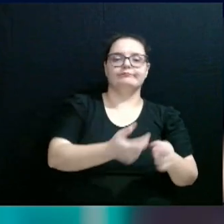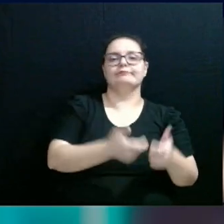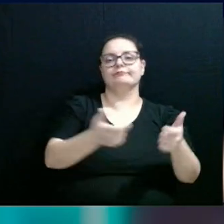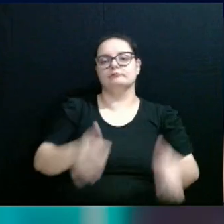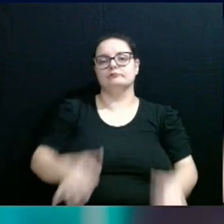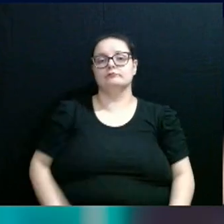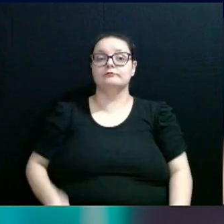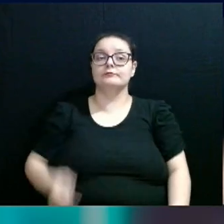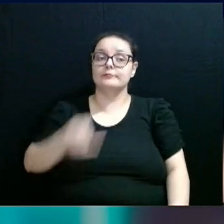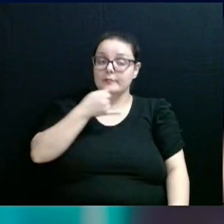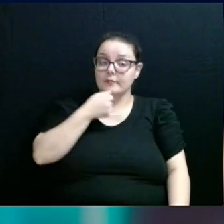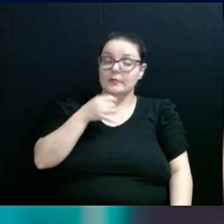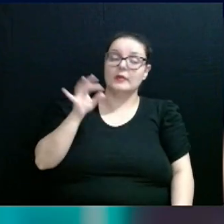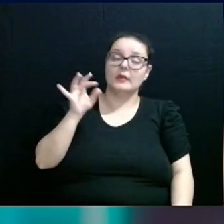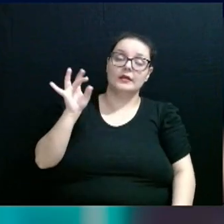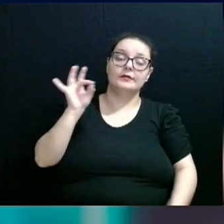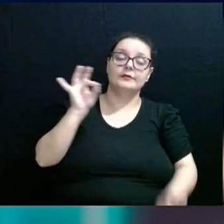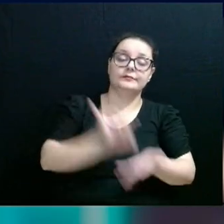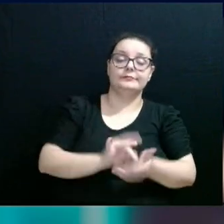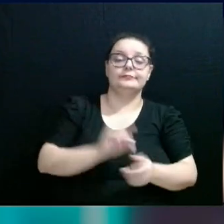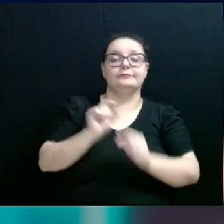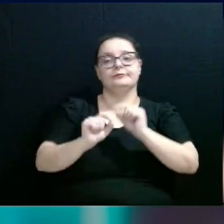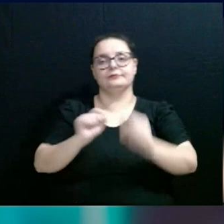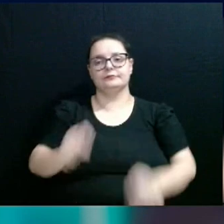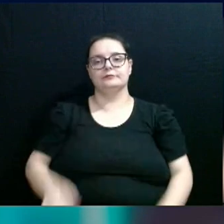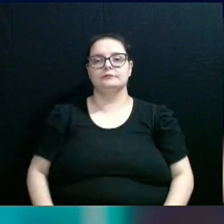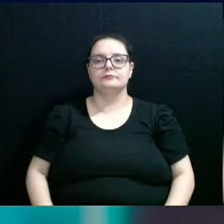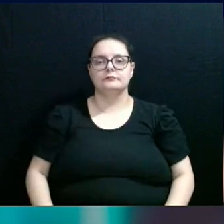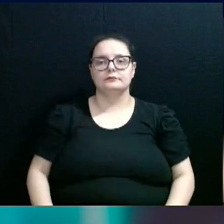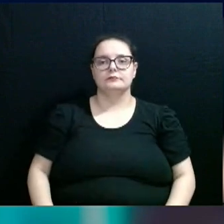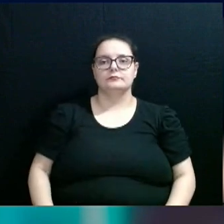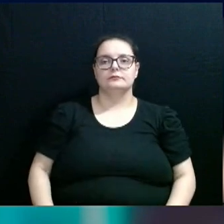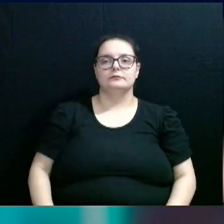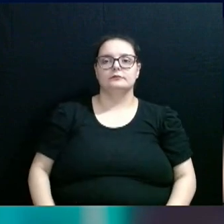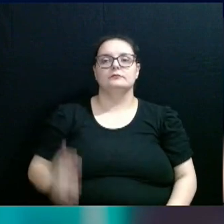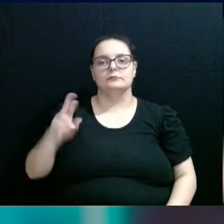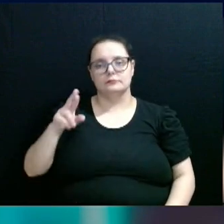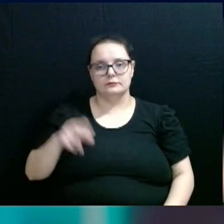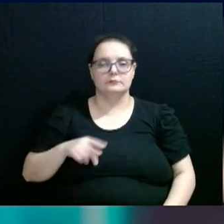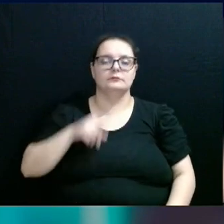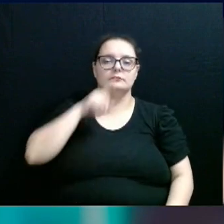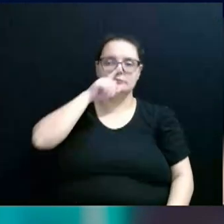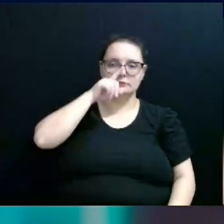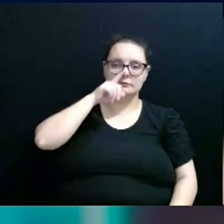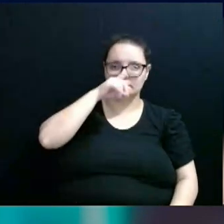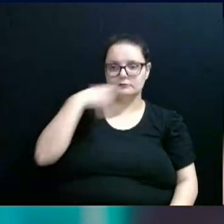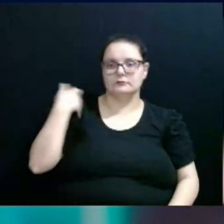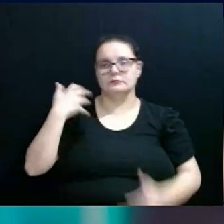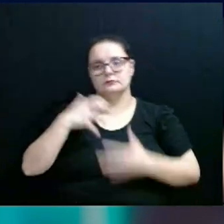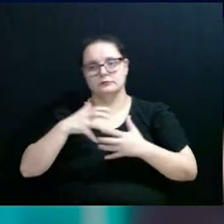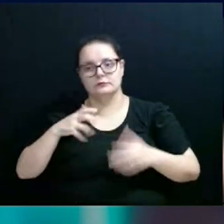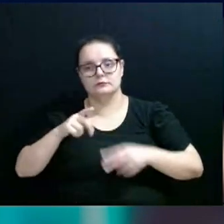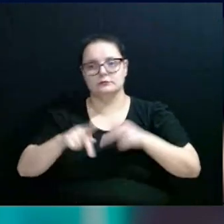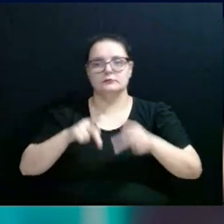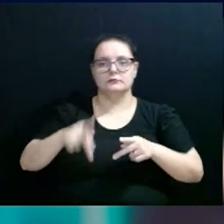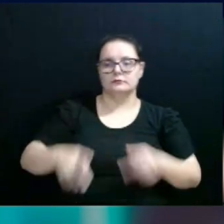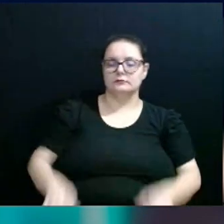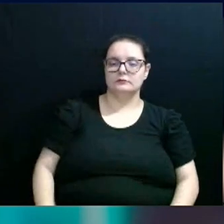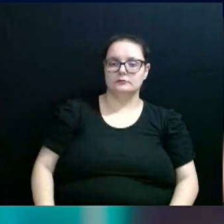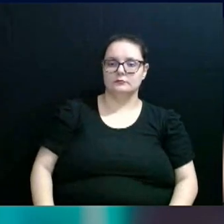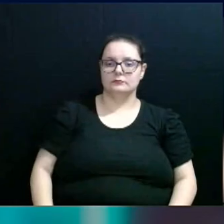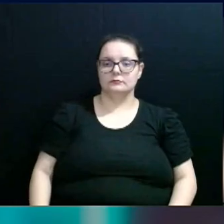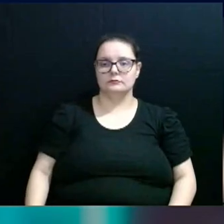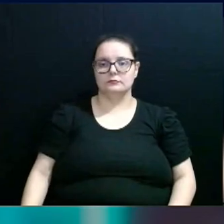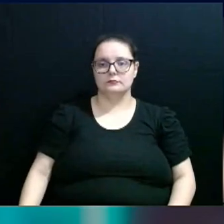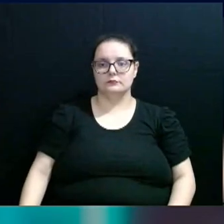realidade é de que, por conta dos fatores de risco, do envelhecimento da população, e